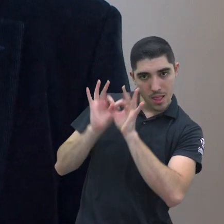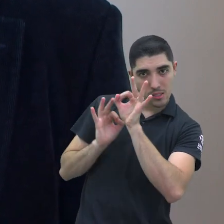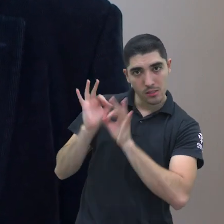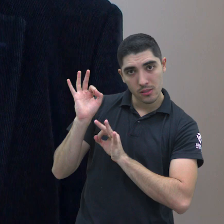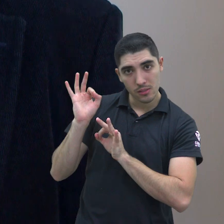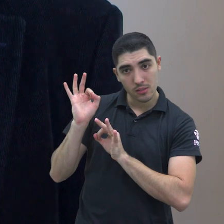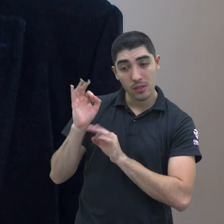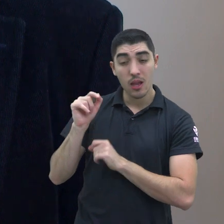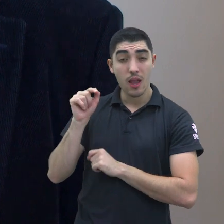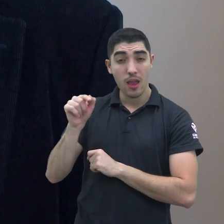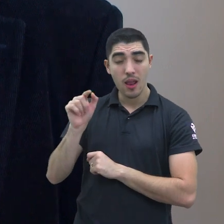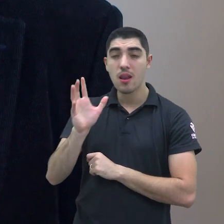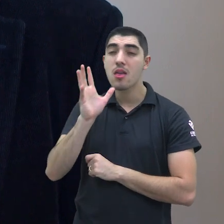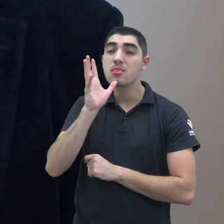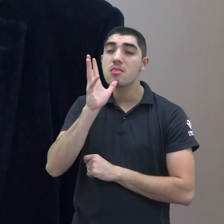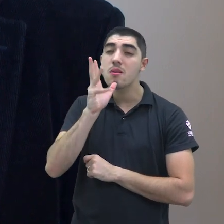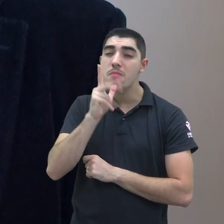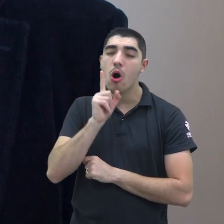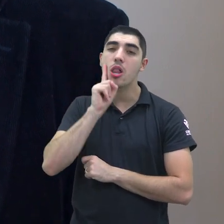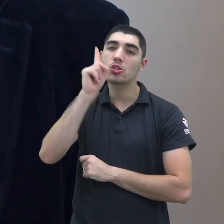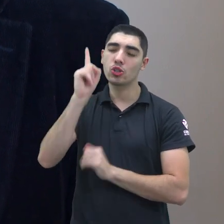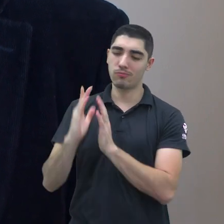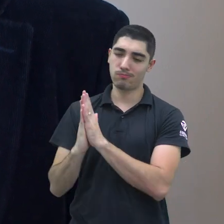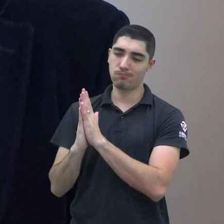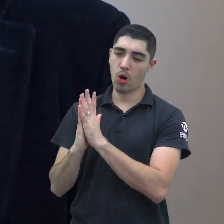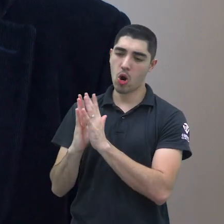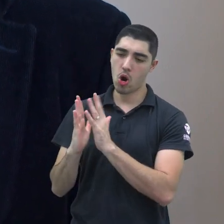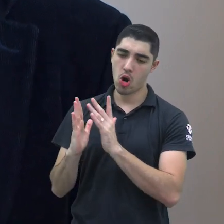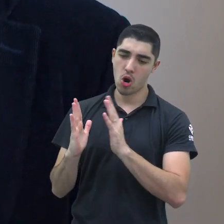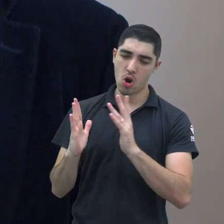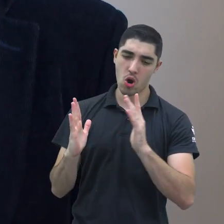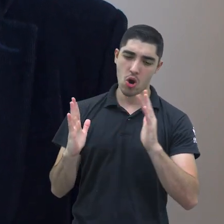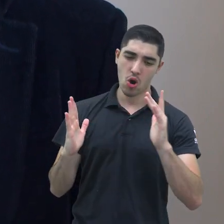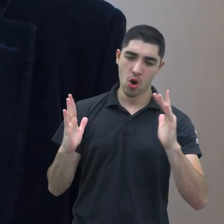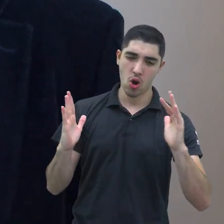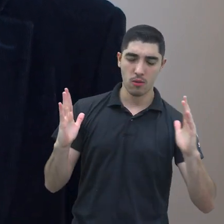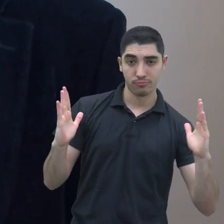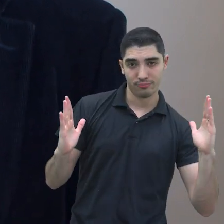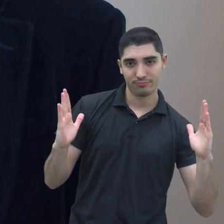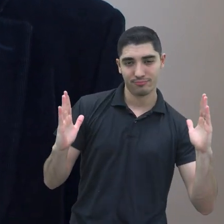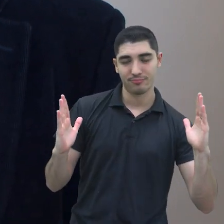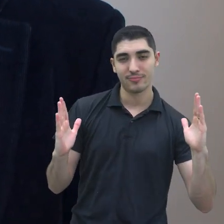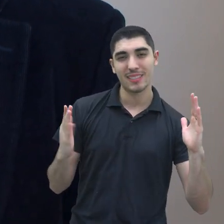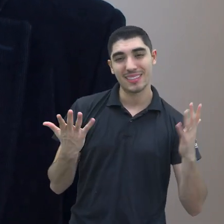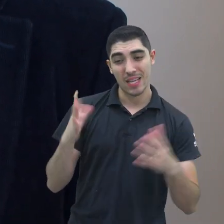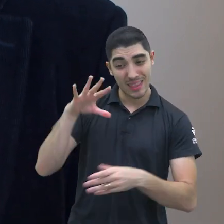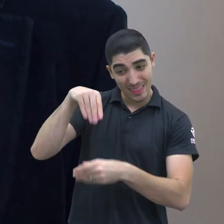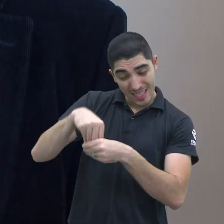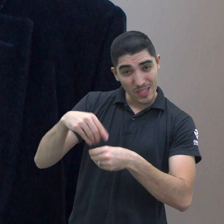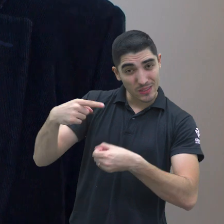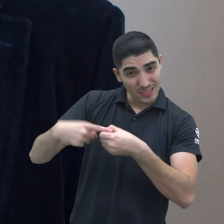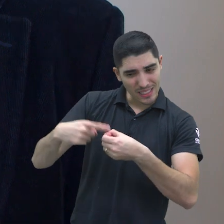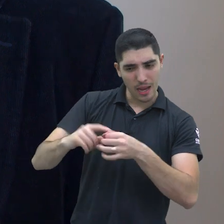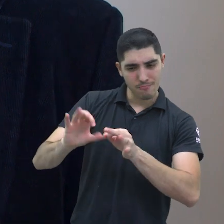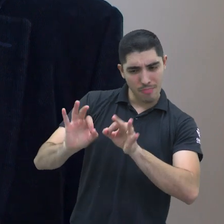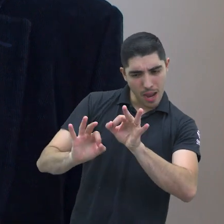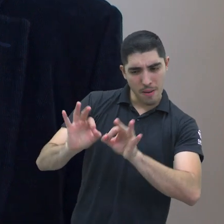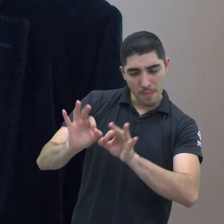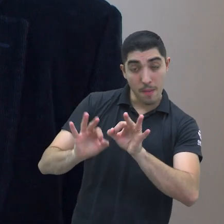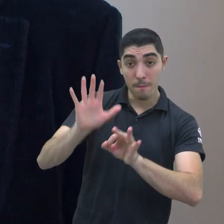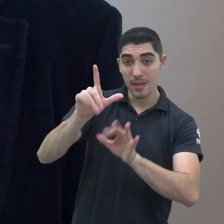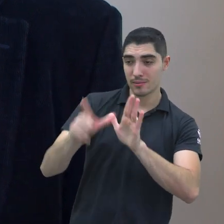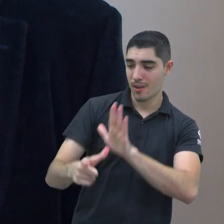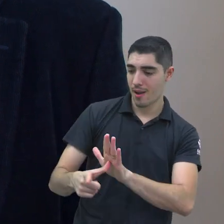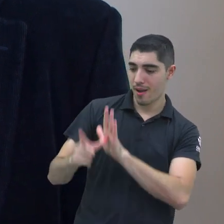planejamento de longo prazo, né? Então, tudo que a gente está realizando em desenvolvimento urbano, ele vem já lá de